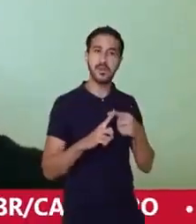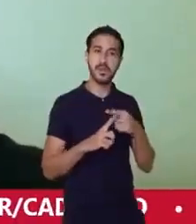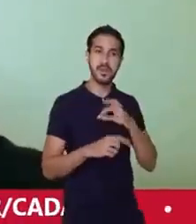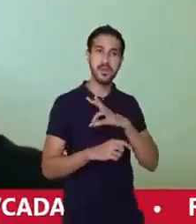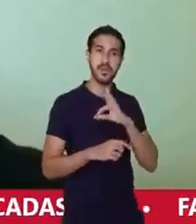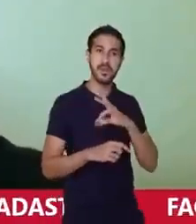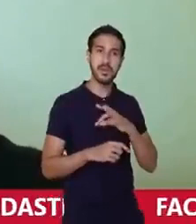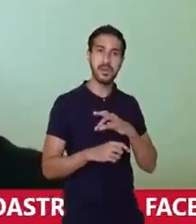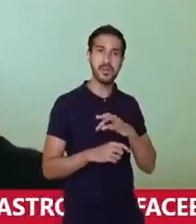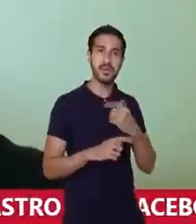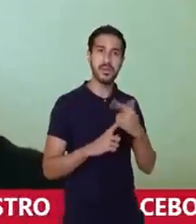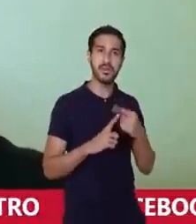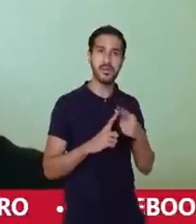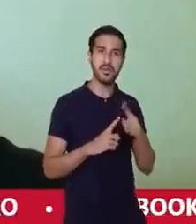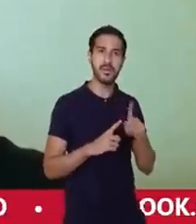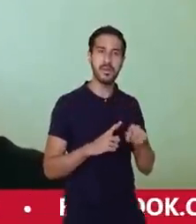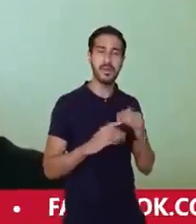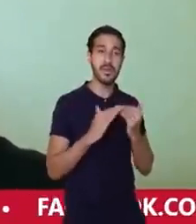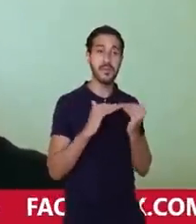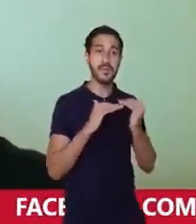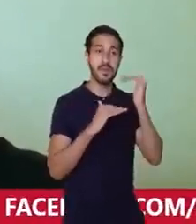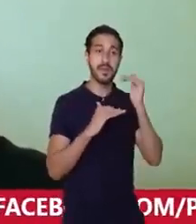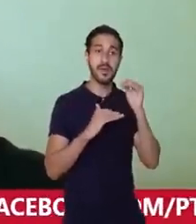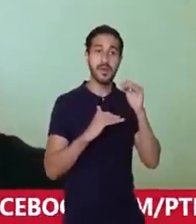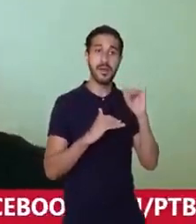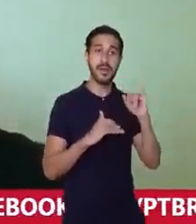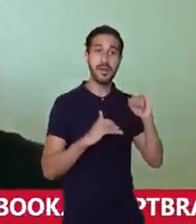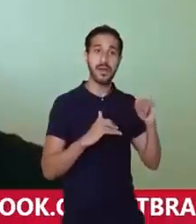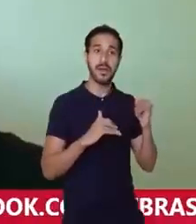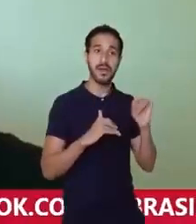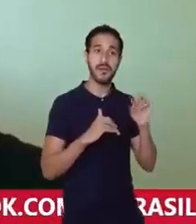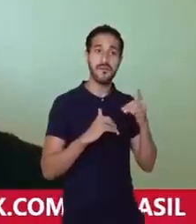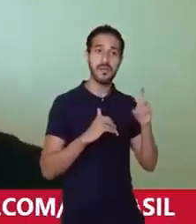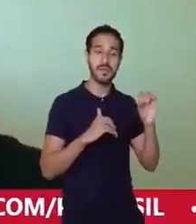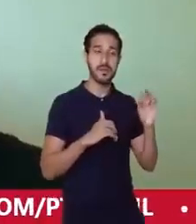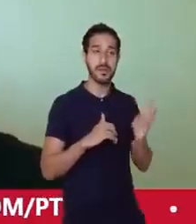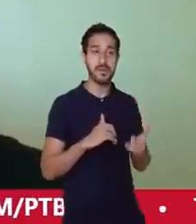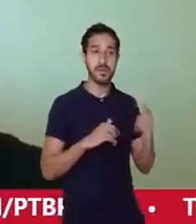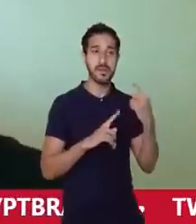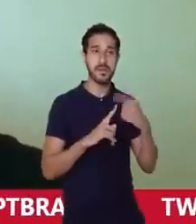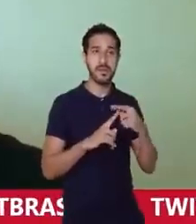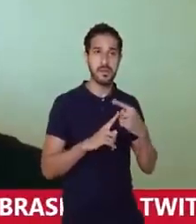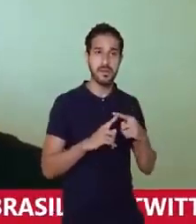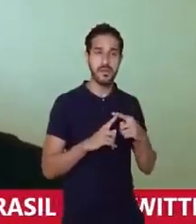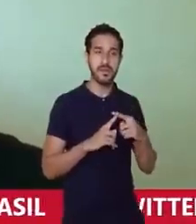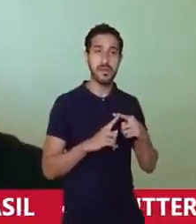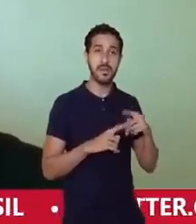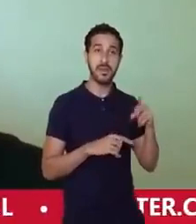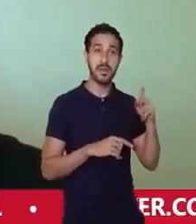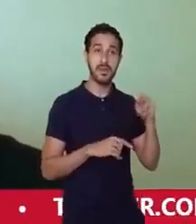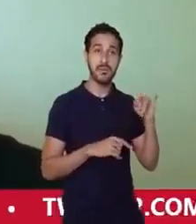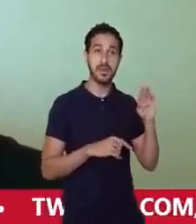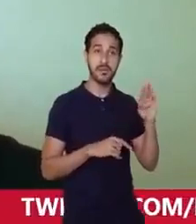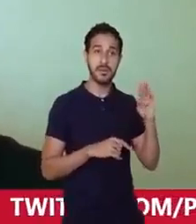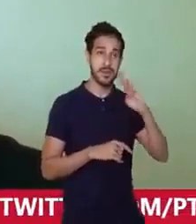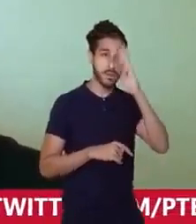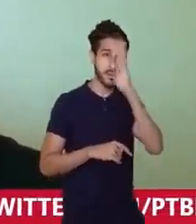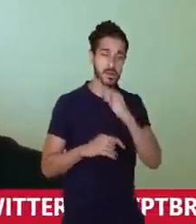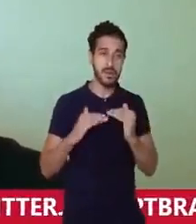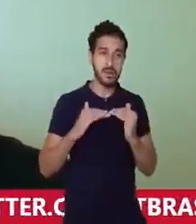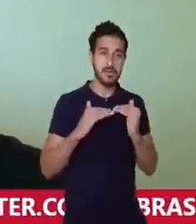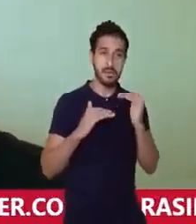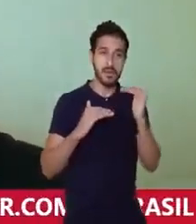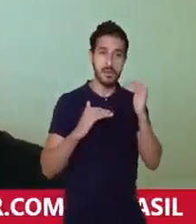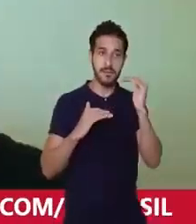do trabalho, por que era acima da inflação sempre? Porque o produto interno bruto brasileiro